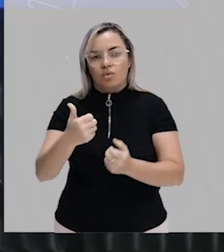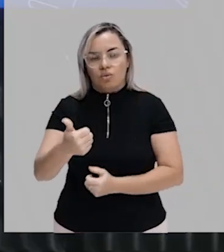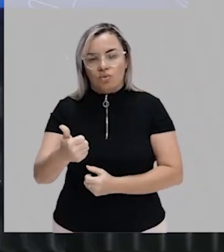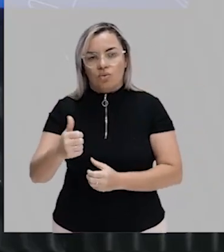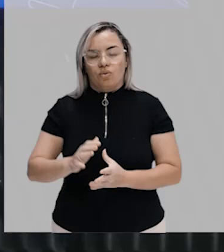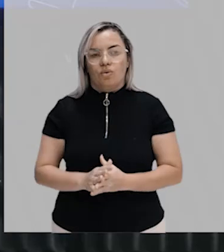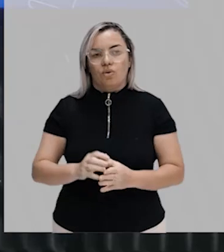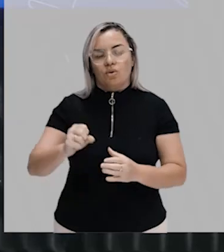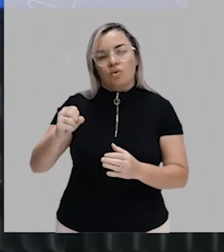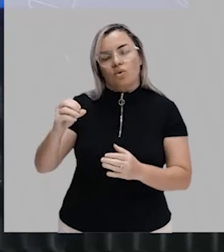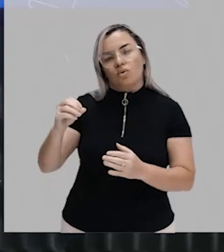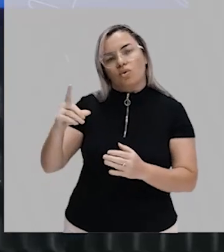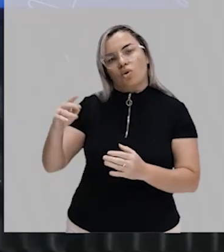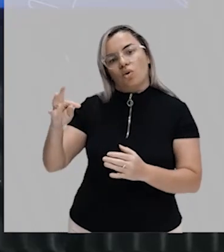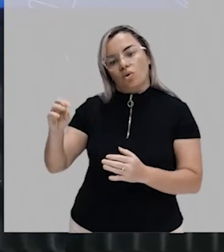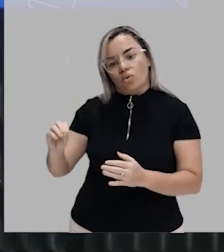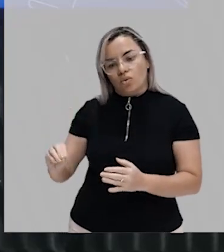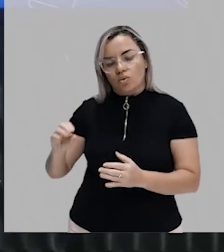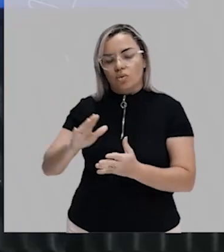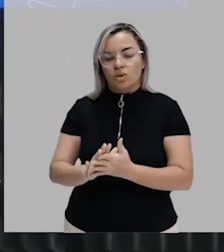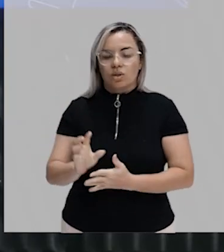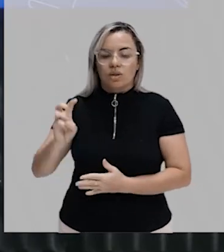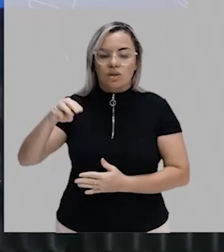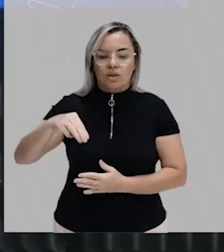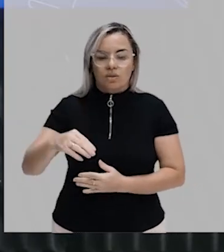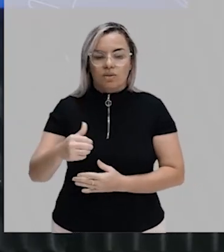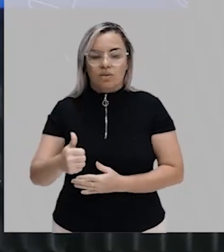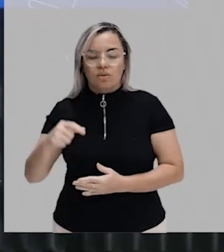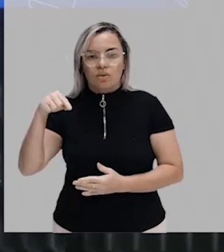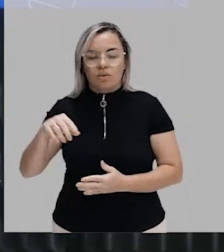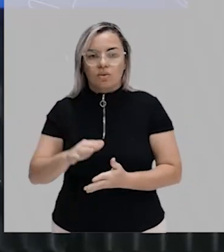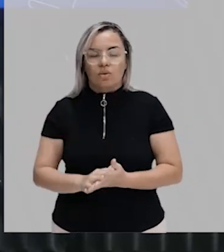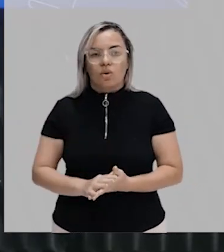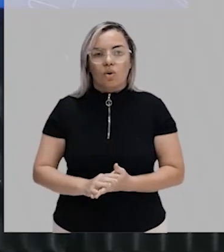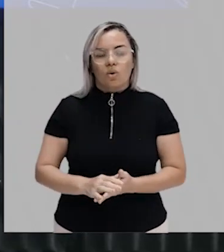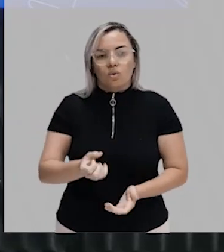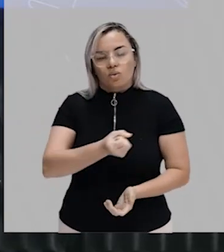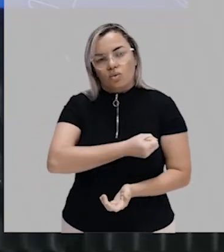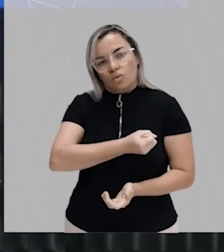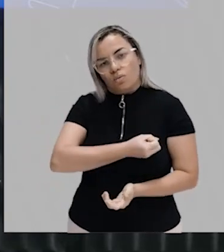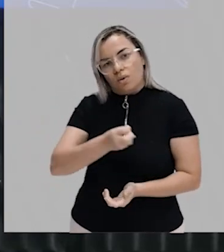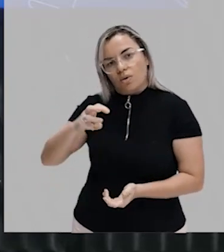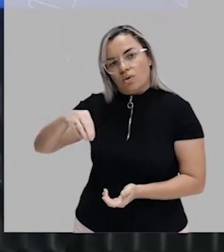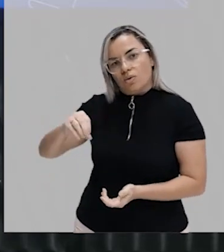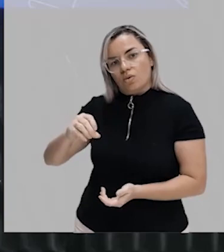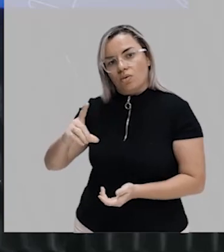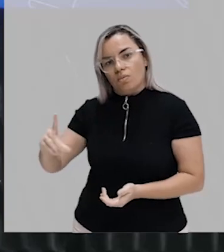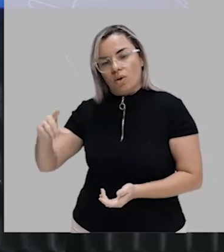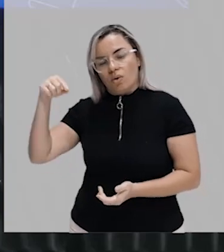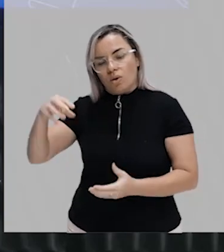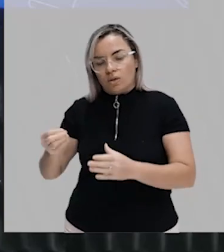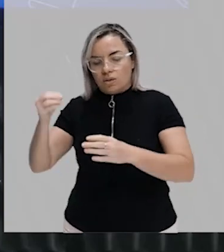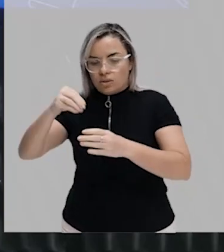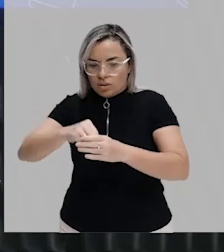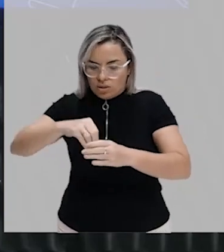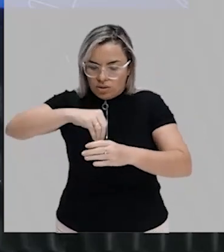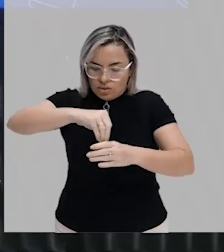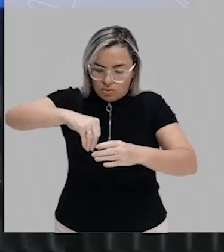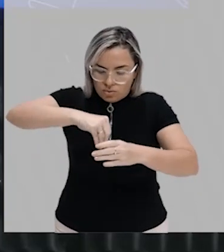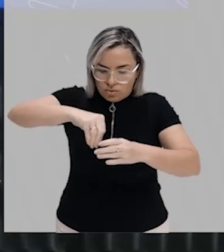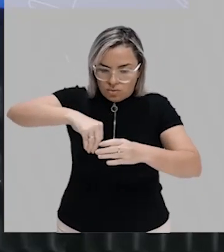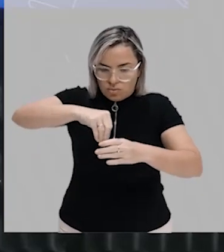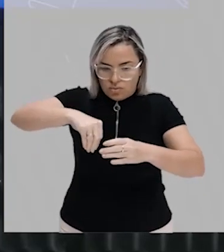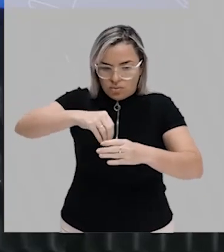N1, número de mols do soluto. O número 2, o índice 2, vai representar, né,